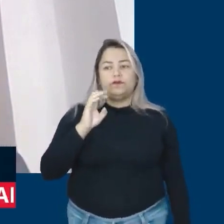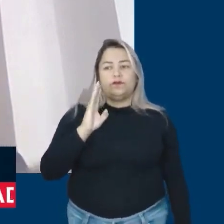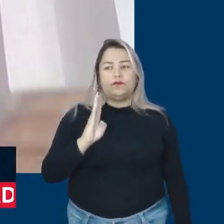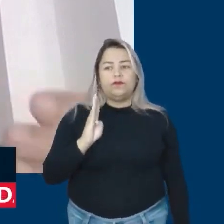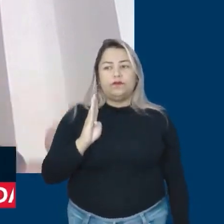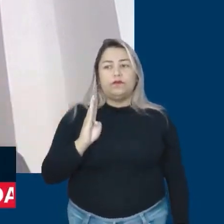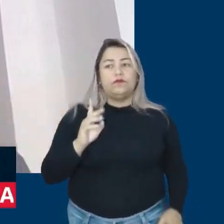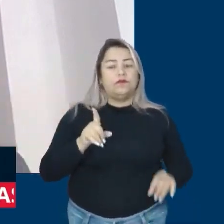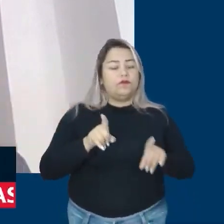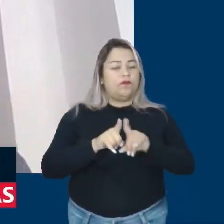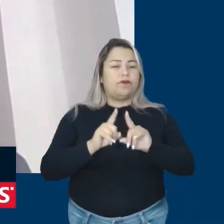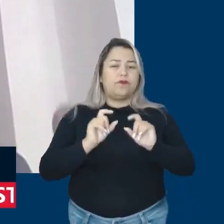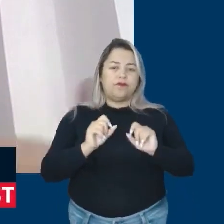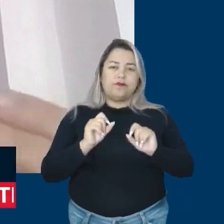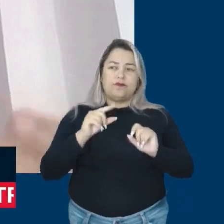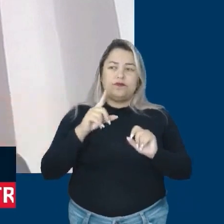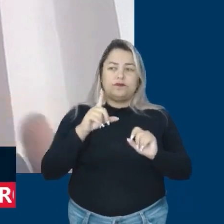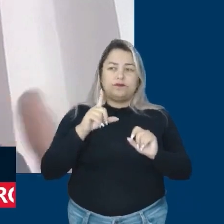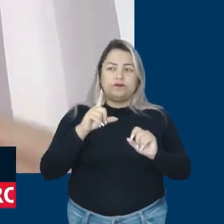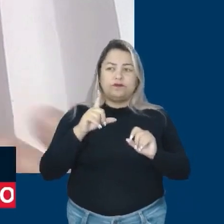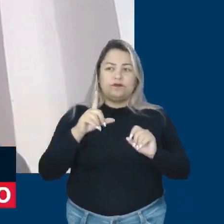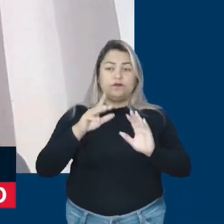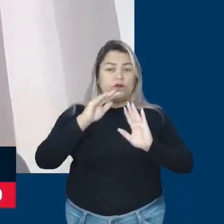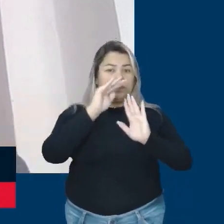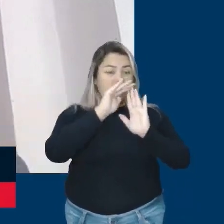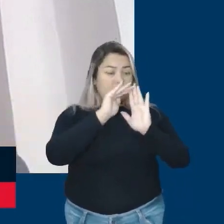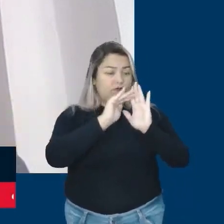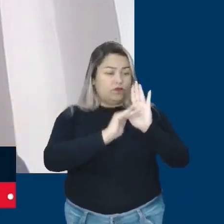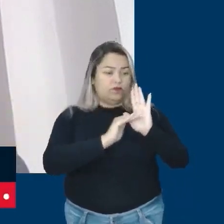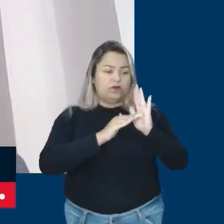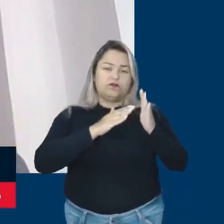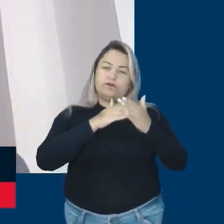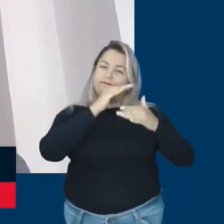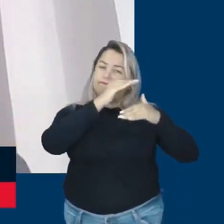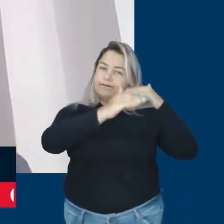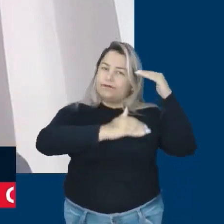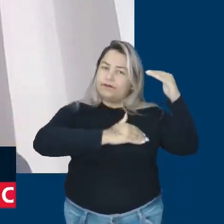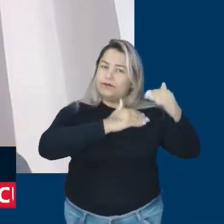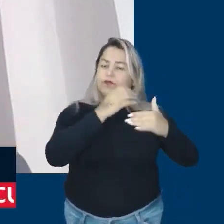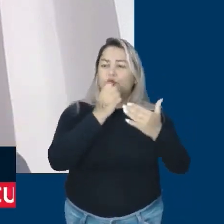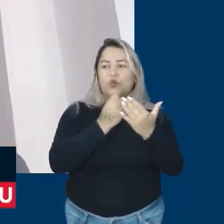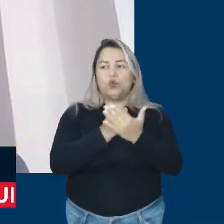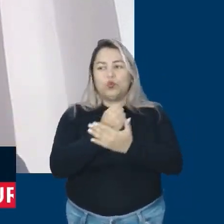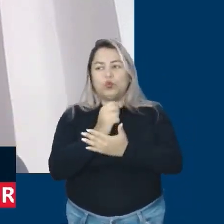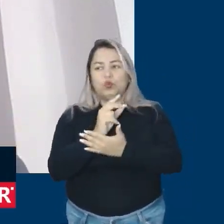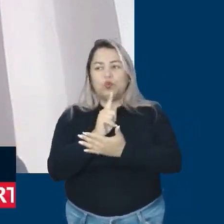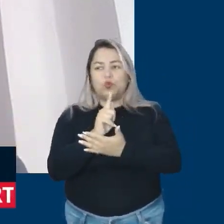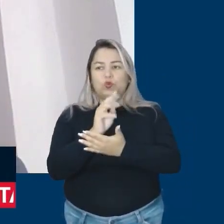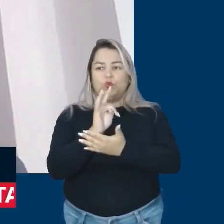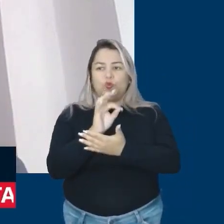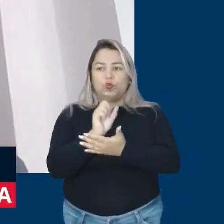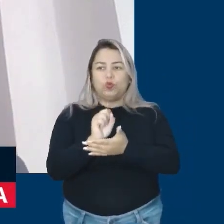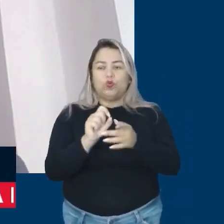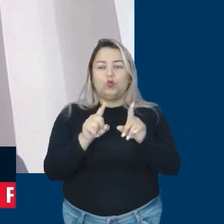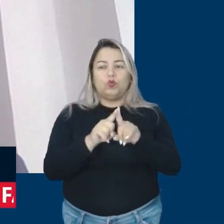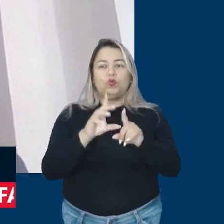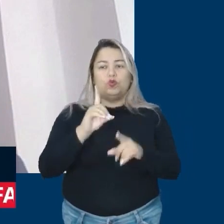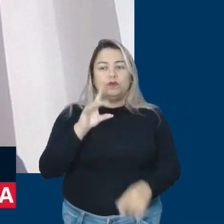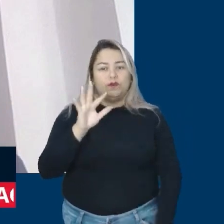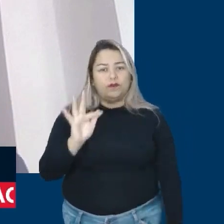que estão sujeitas ao limite de crescimento dos gastos, retirou também o Fundo do Distrito